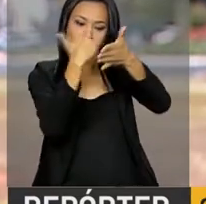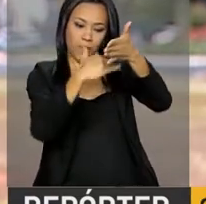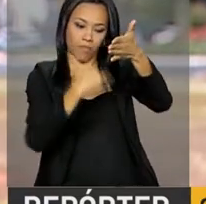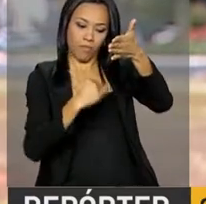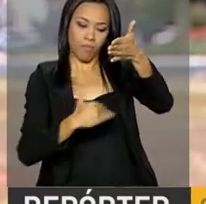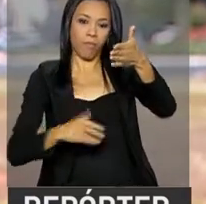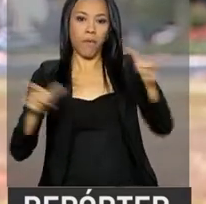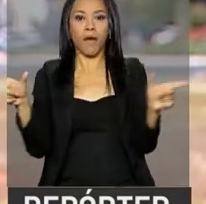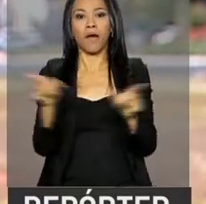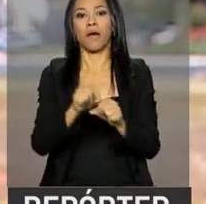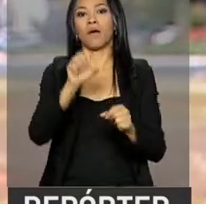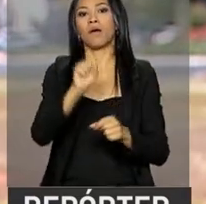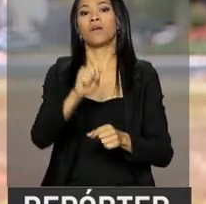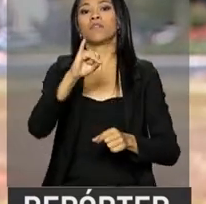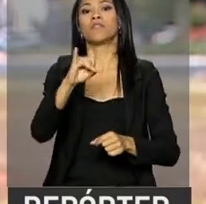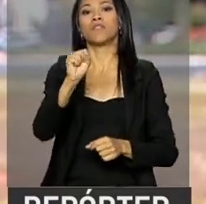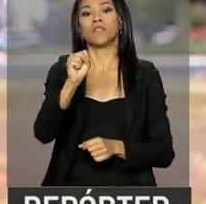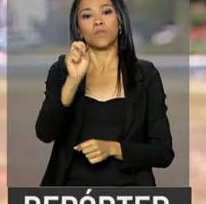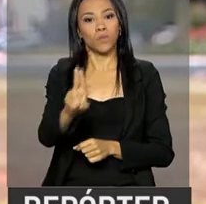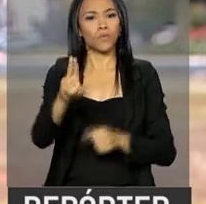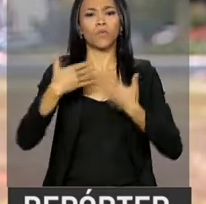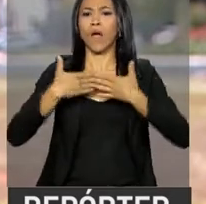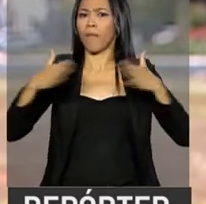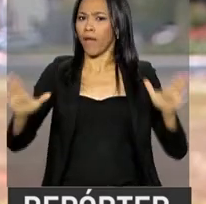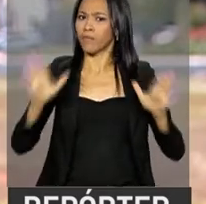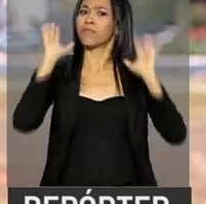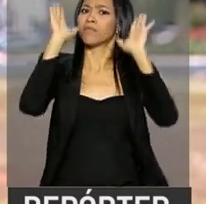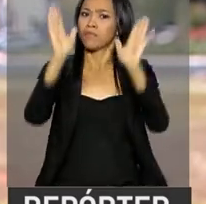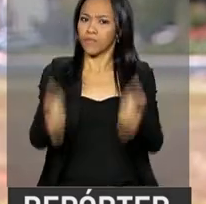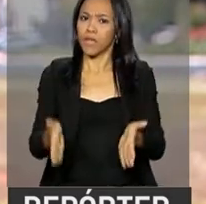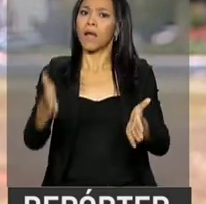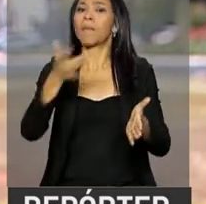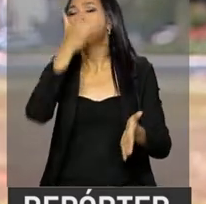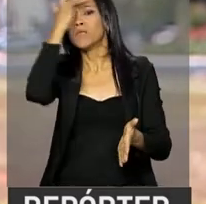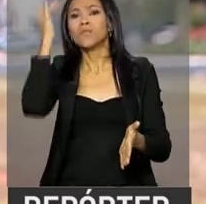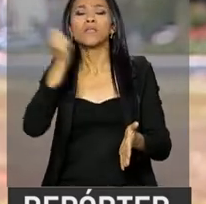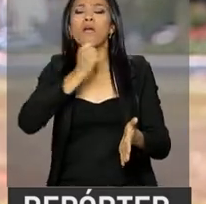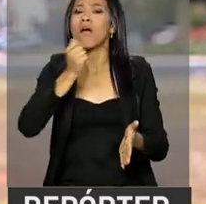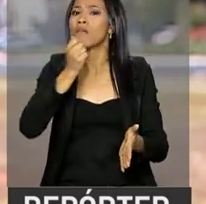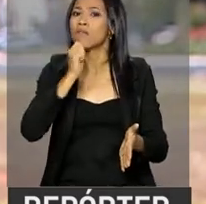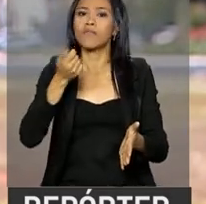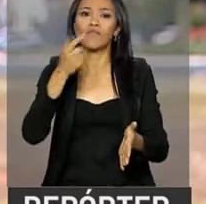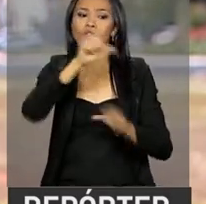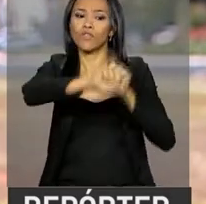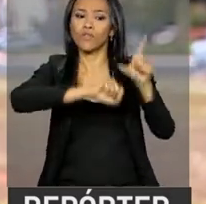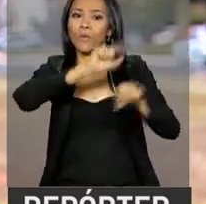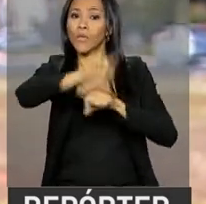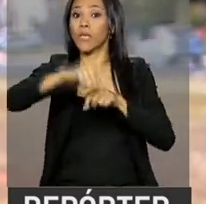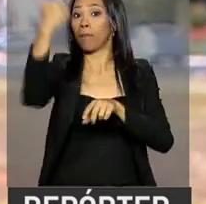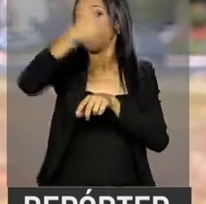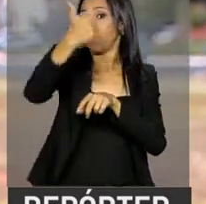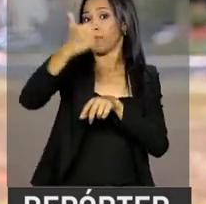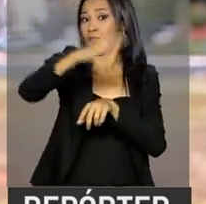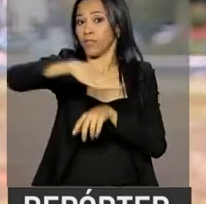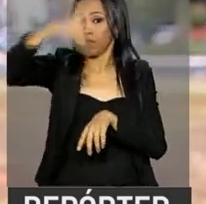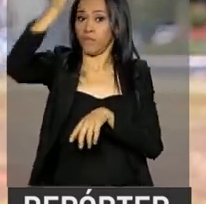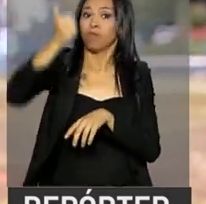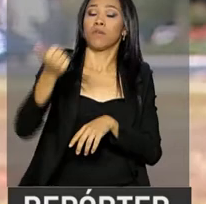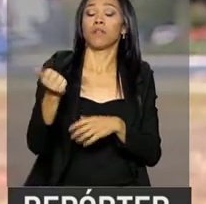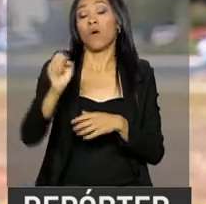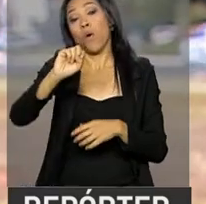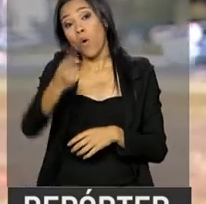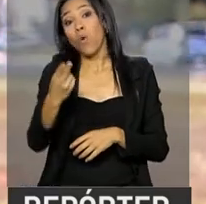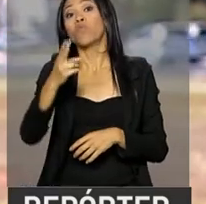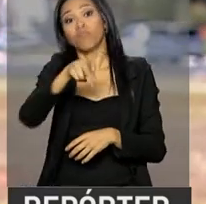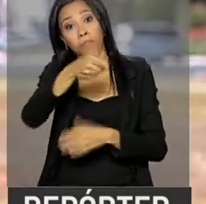de seleção unificada sisu está aberta aos candidatos que não foram selecionados na chamada regular o que